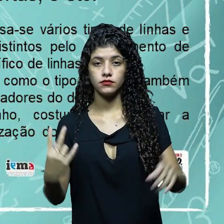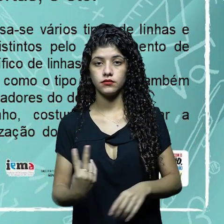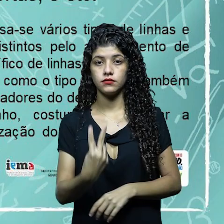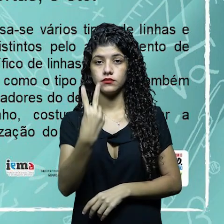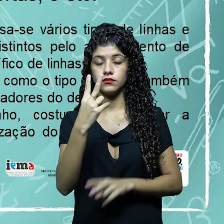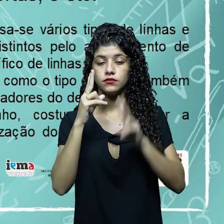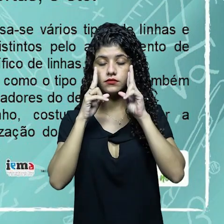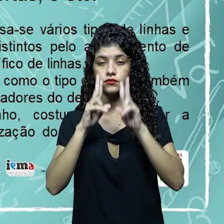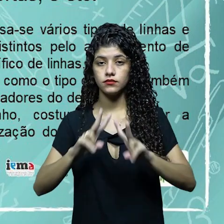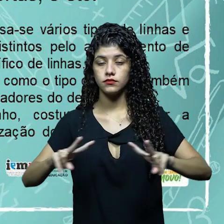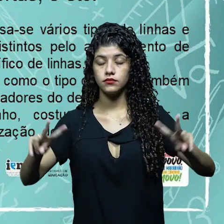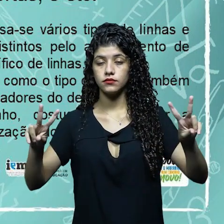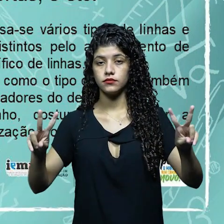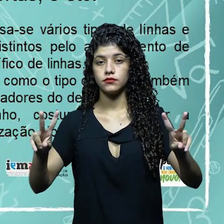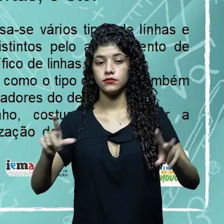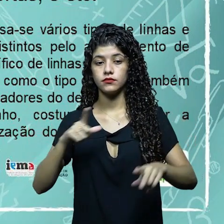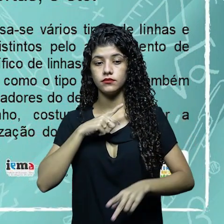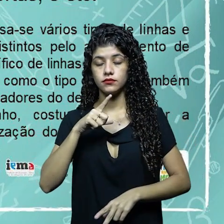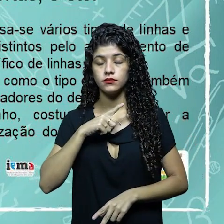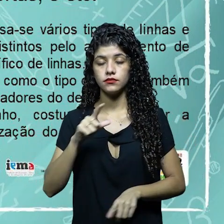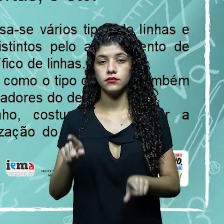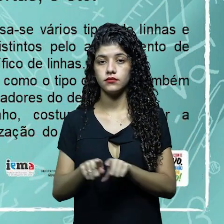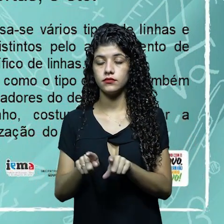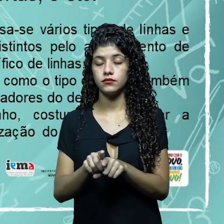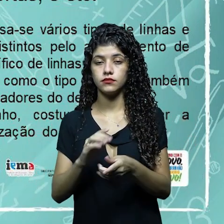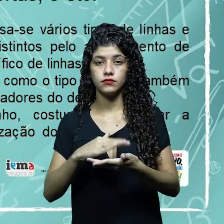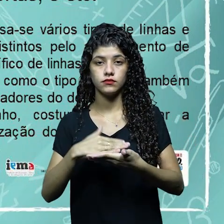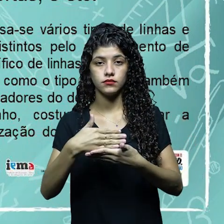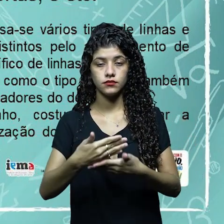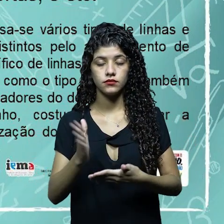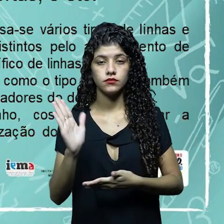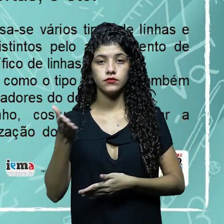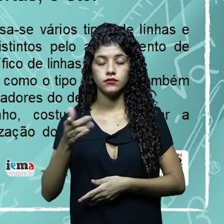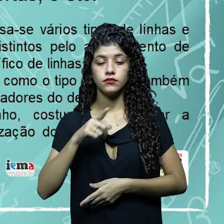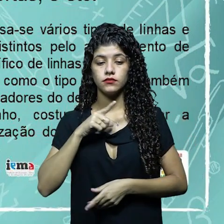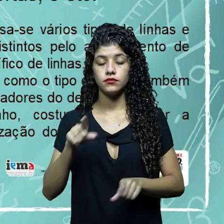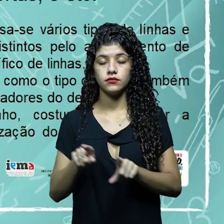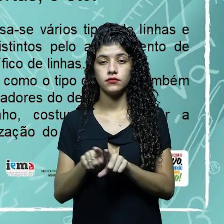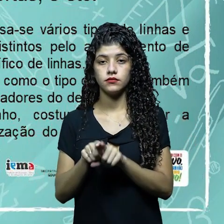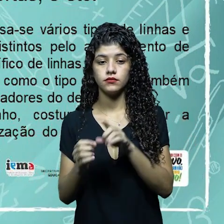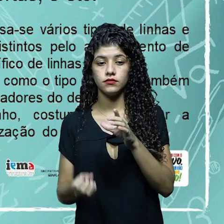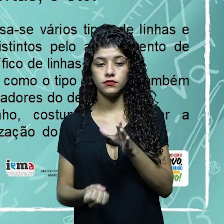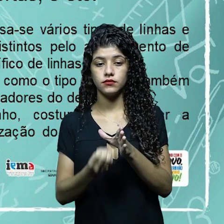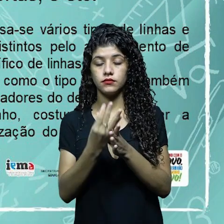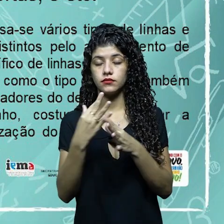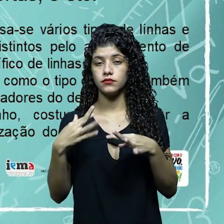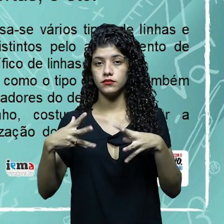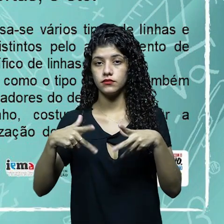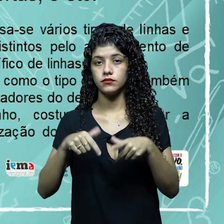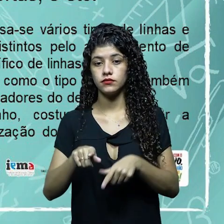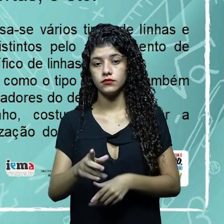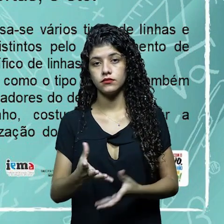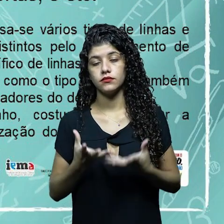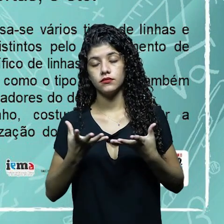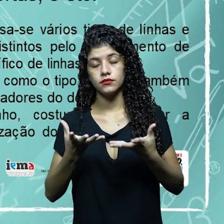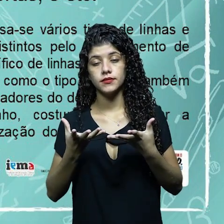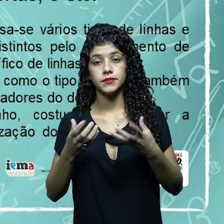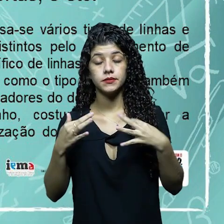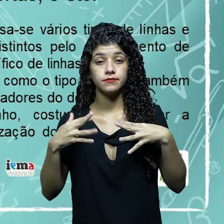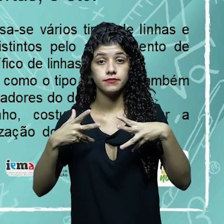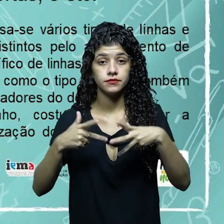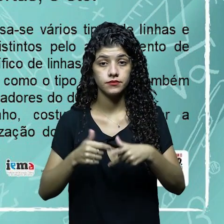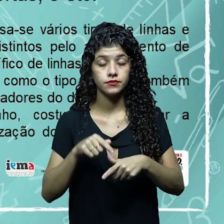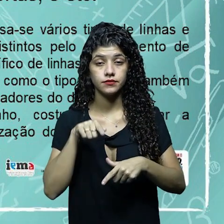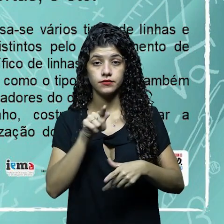padrão, ela já vem do CAD, essa branca, a 0, né? Aí você vai criando todas as que você quer, tá? Então todas que você